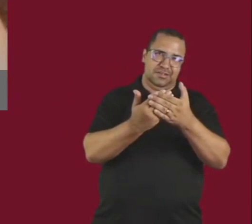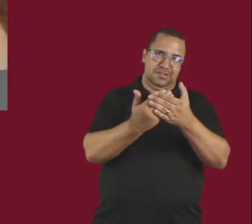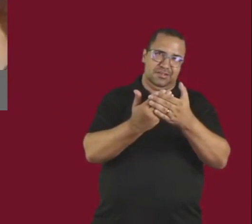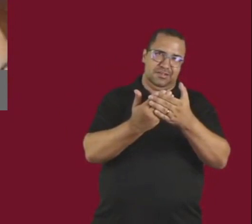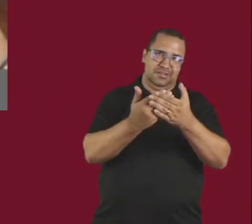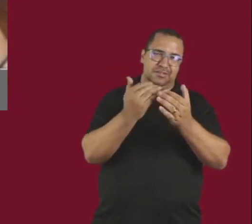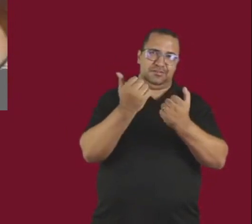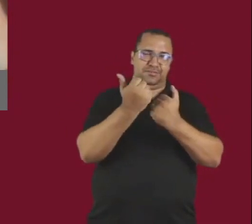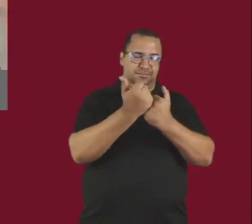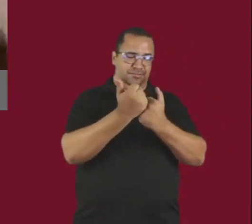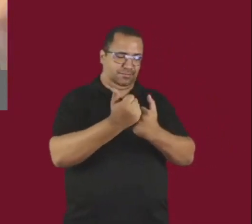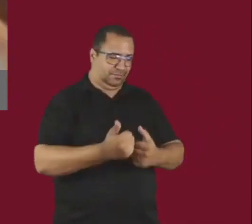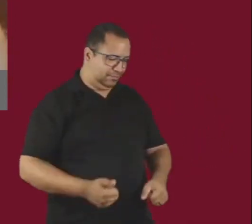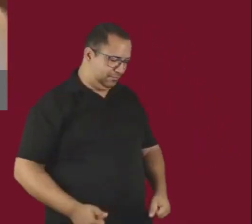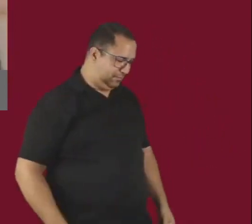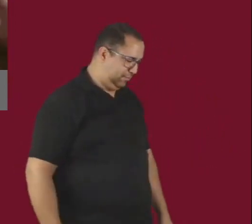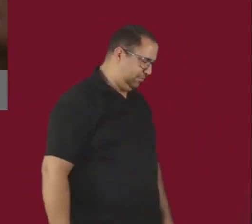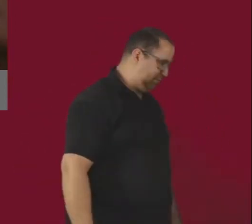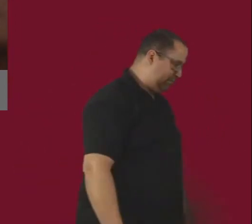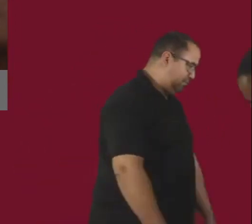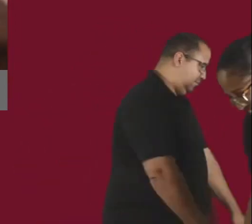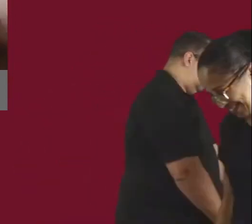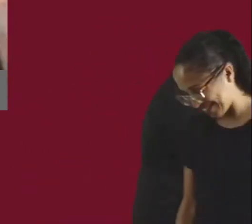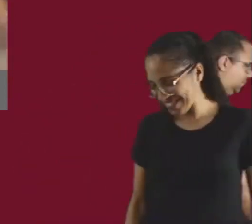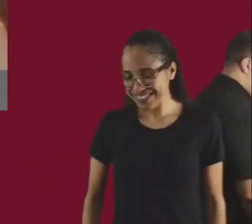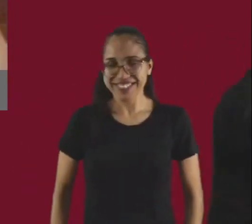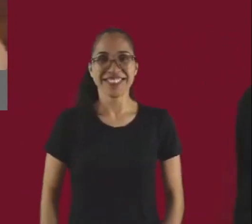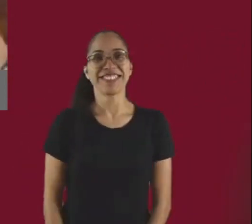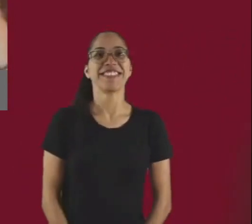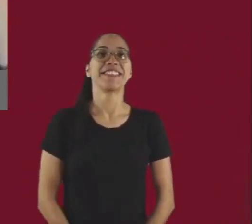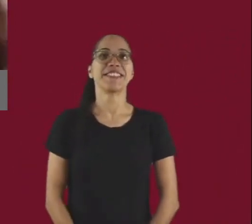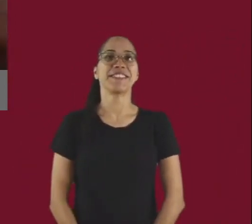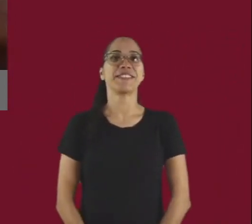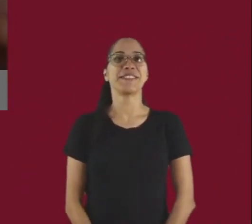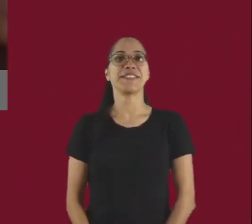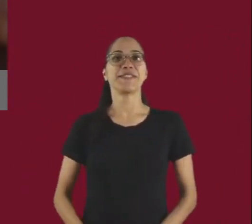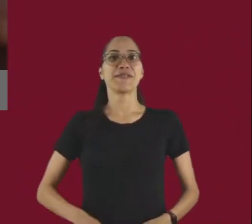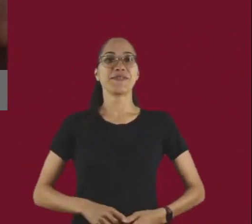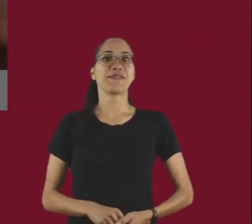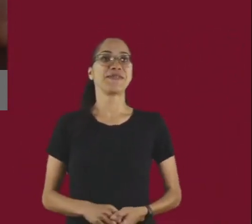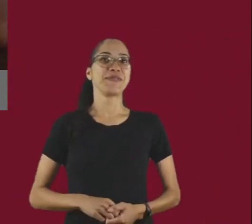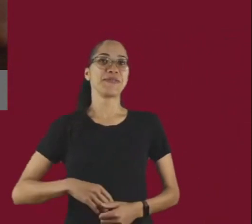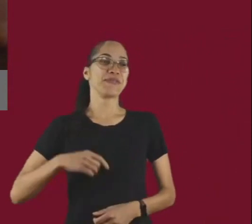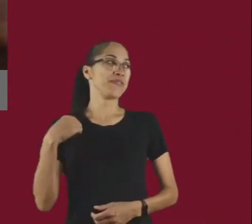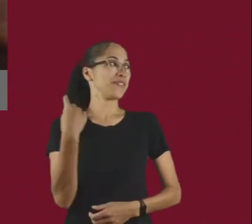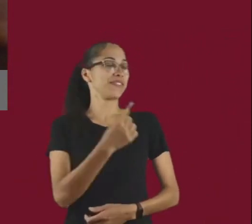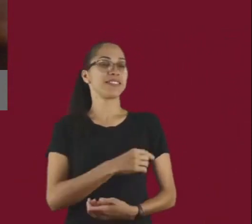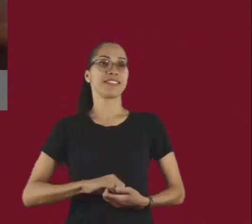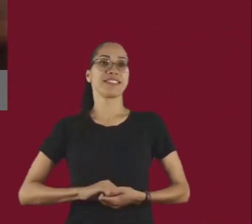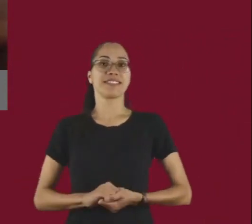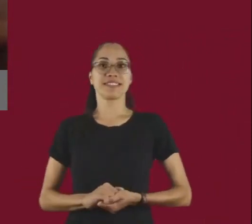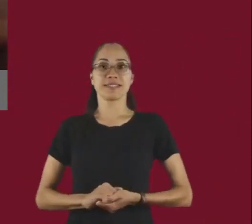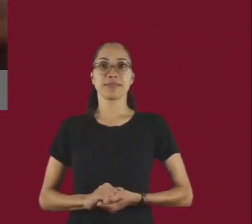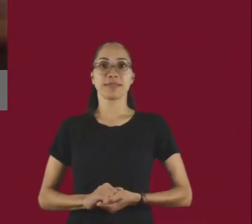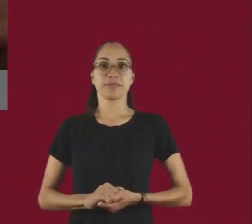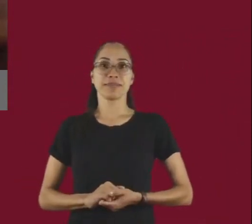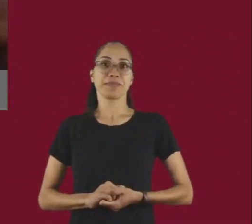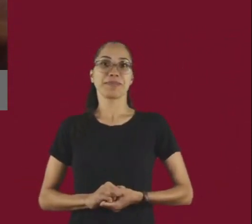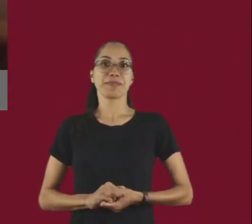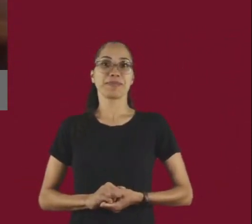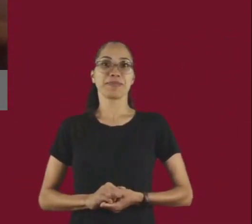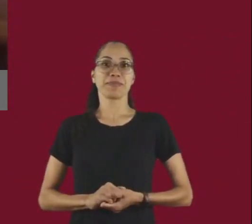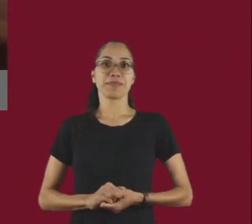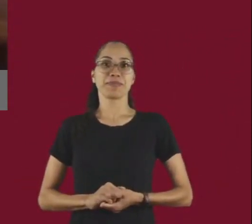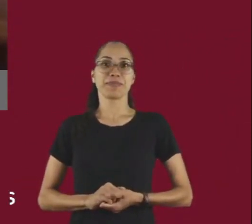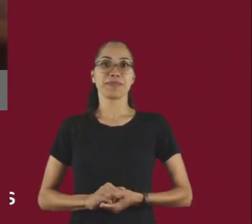desconhece e que sabe quando tem no pé, né? Mas assim, os fungos estão nesse planeta, nessa